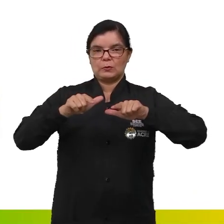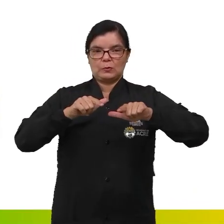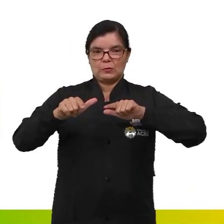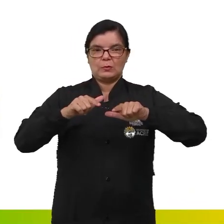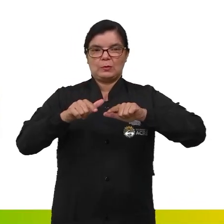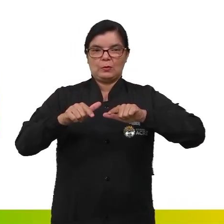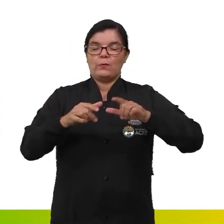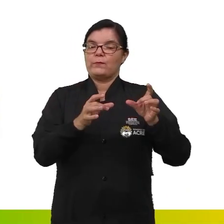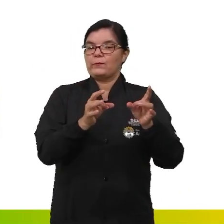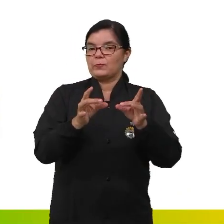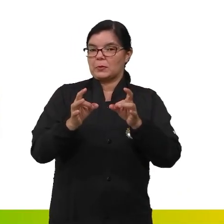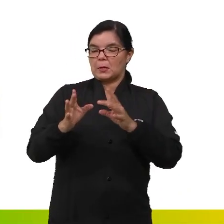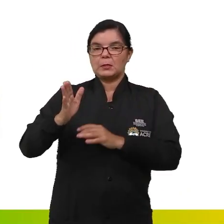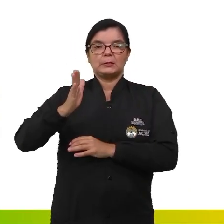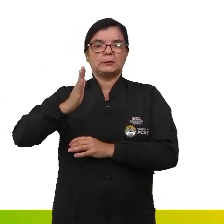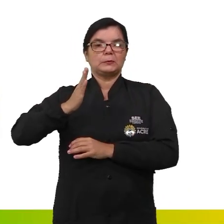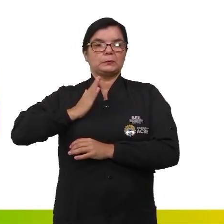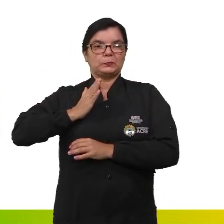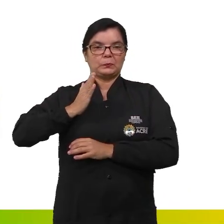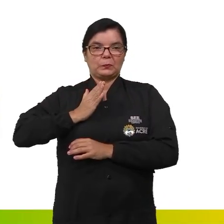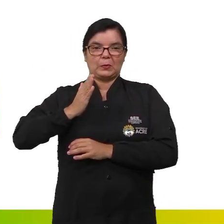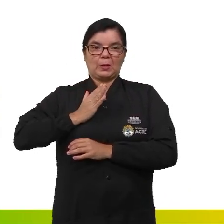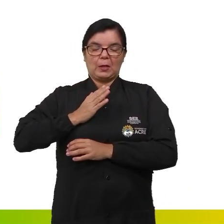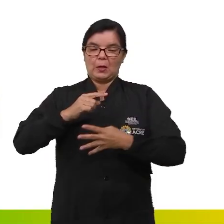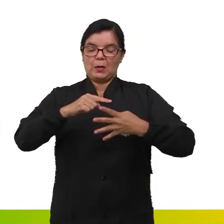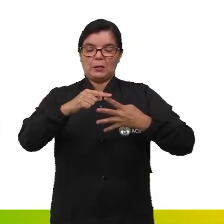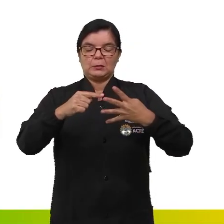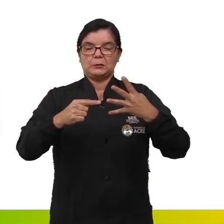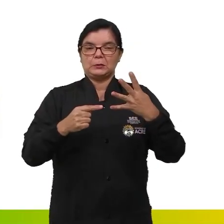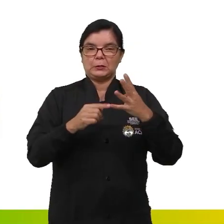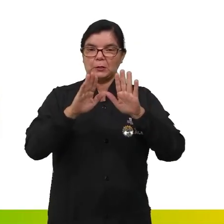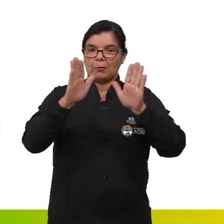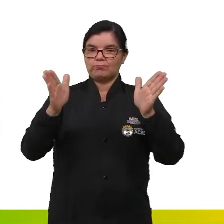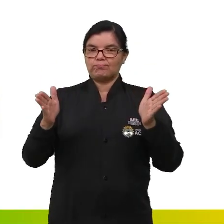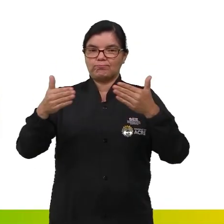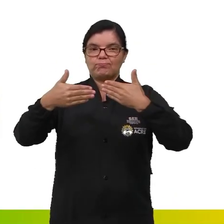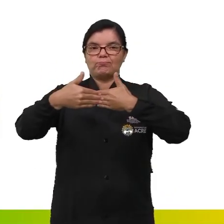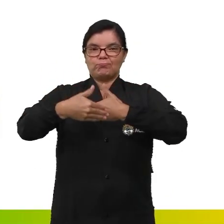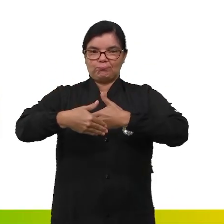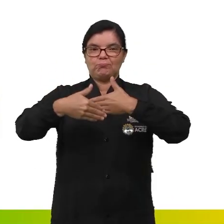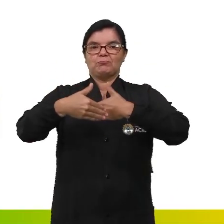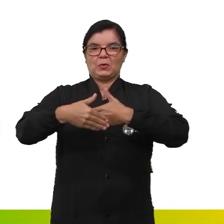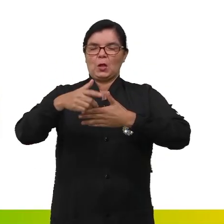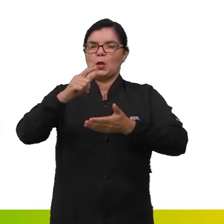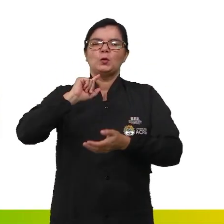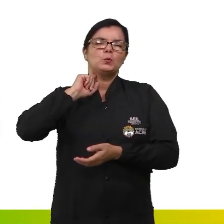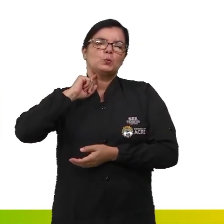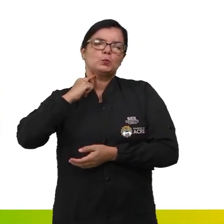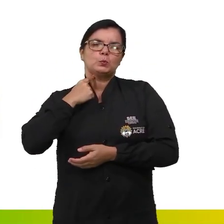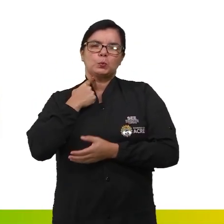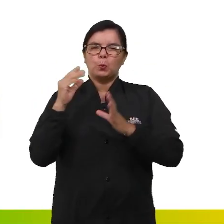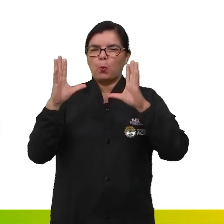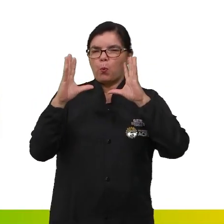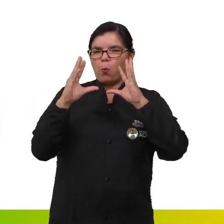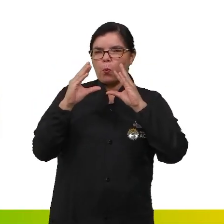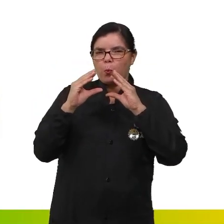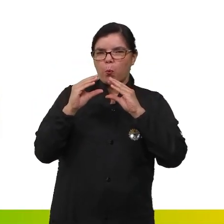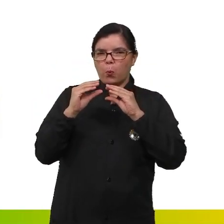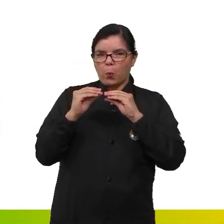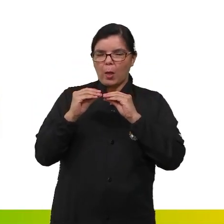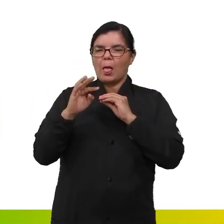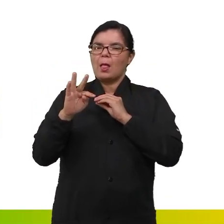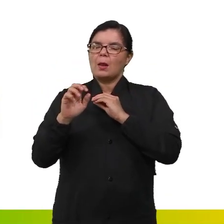um vendeiro que enriqueceu entre as 4 paredes de uma suja e obscura taverna